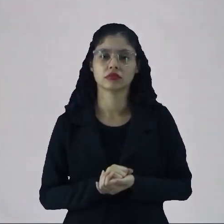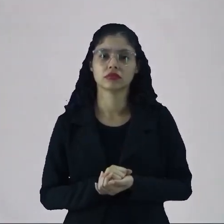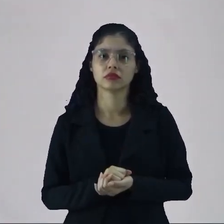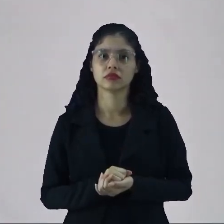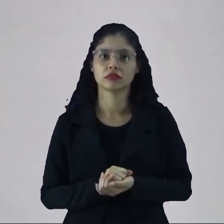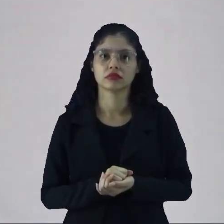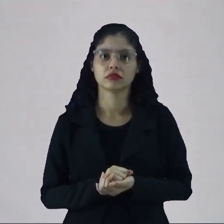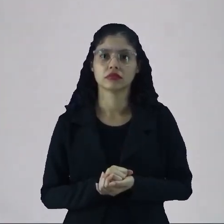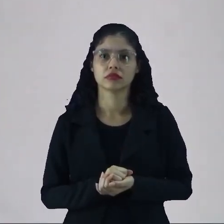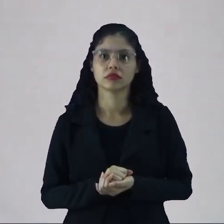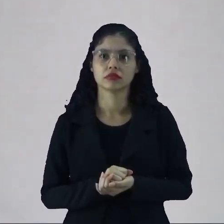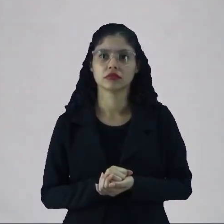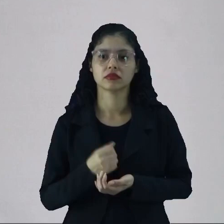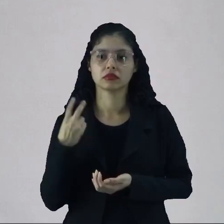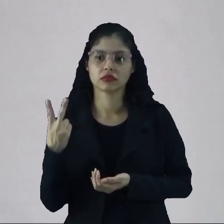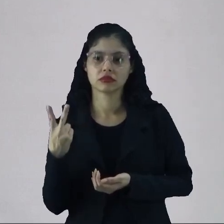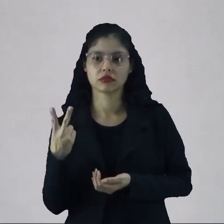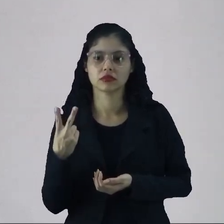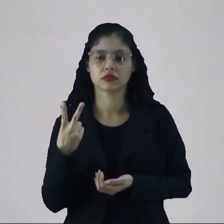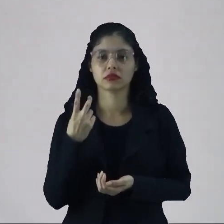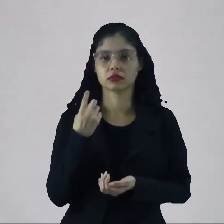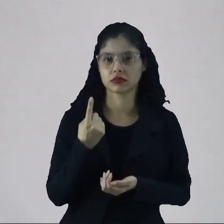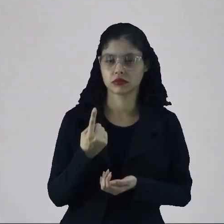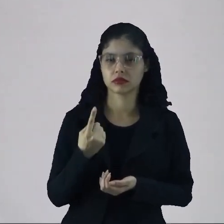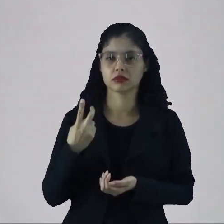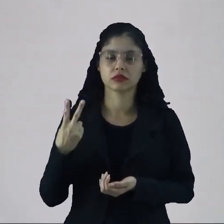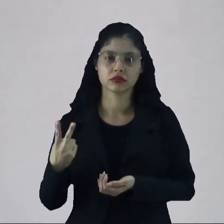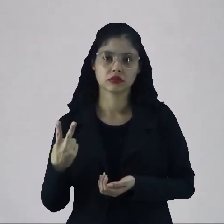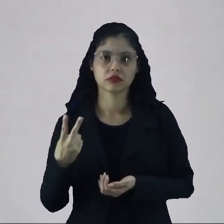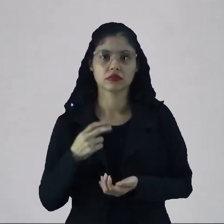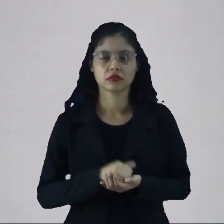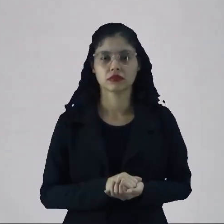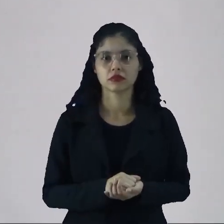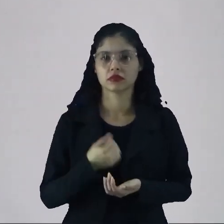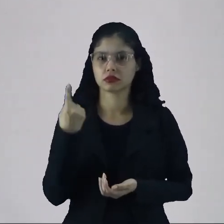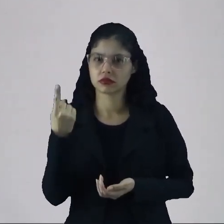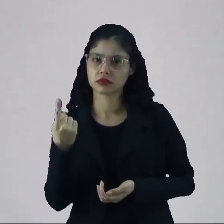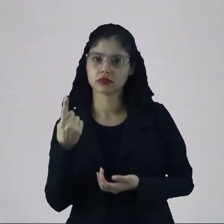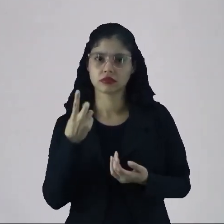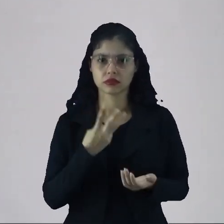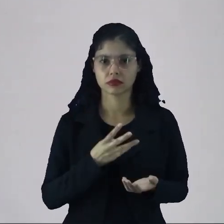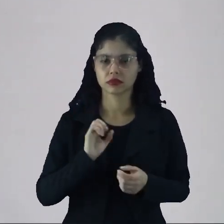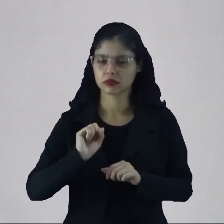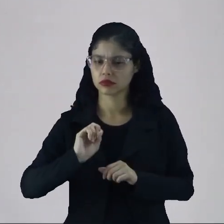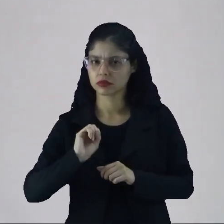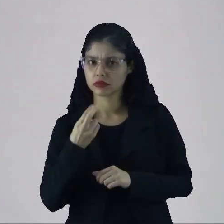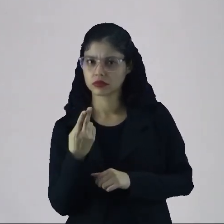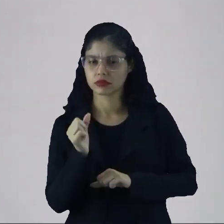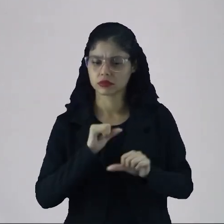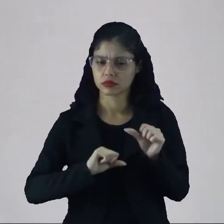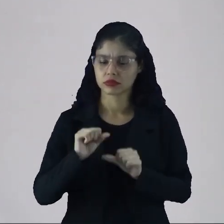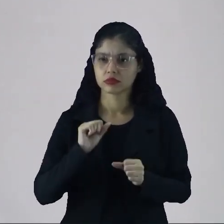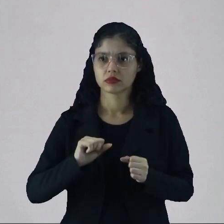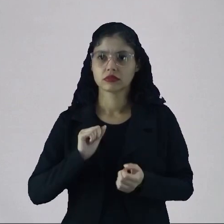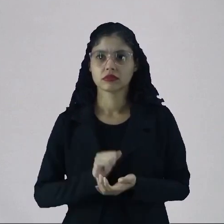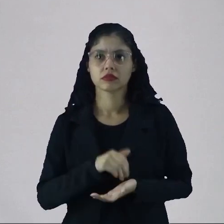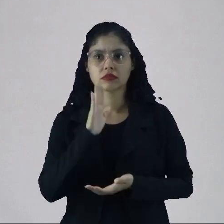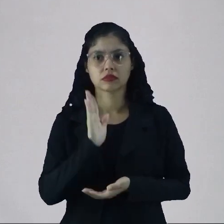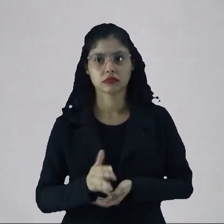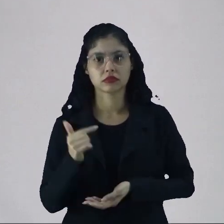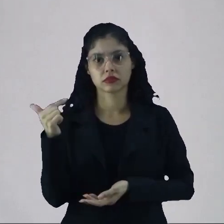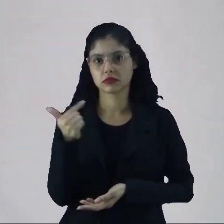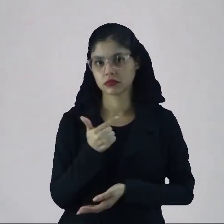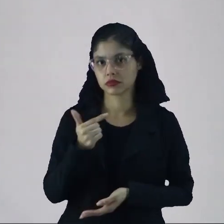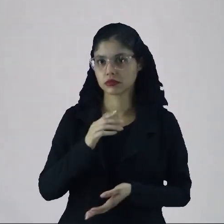Em 2 no primeiro, 2 no segundo? 1 no primeiro, 3 no segundo? Ou vice-versa? Já